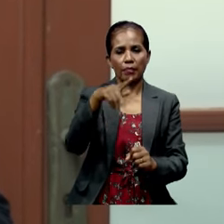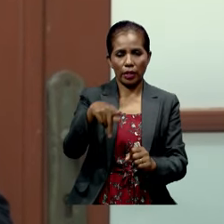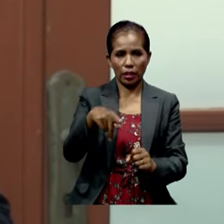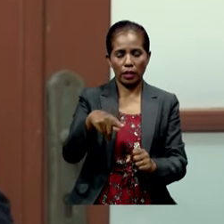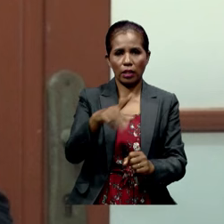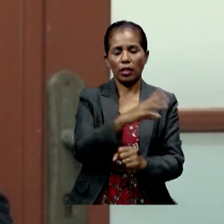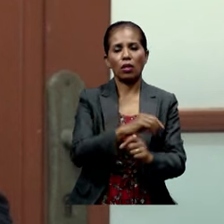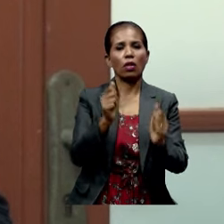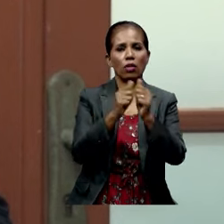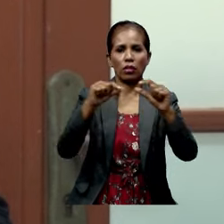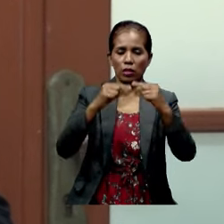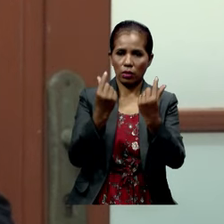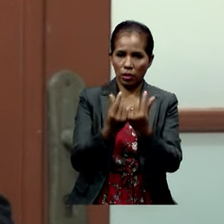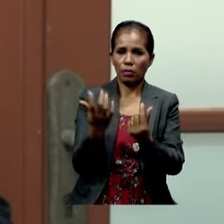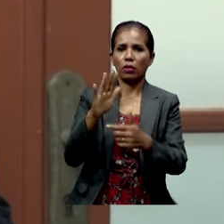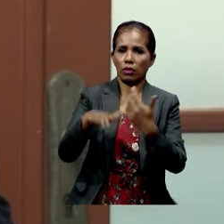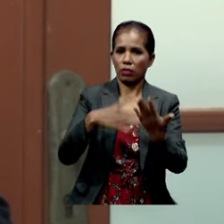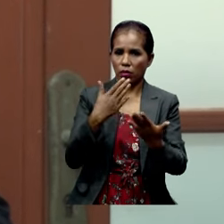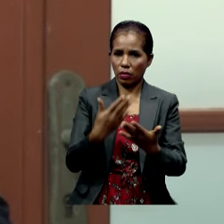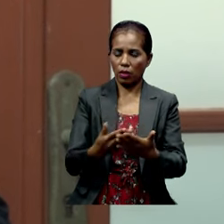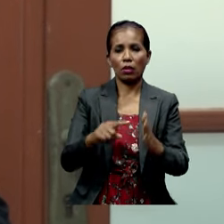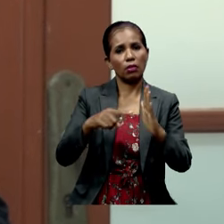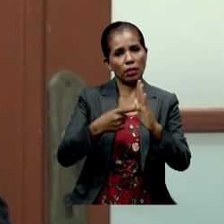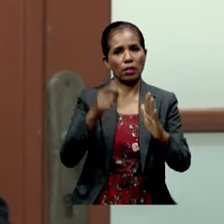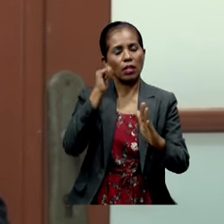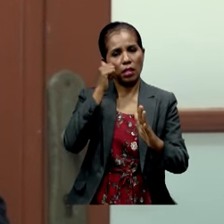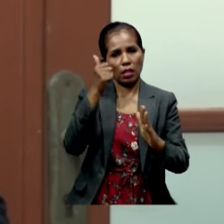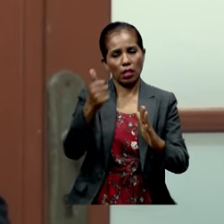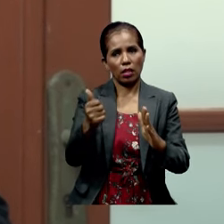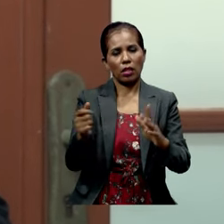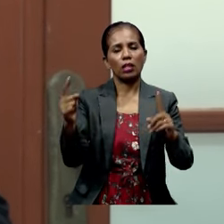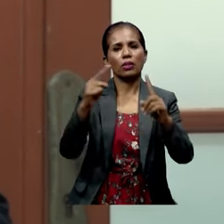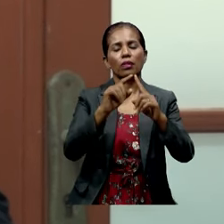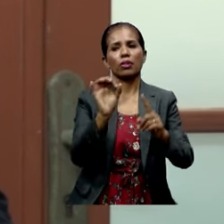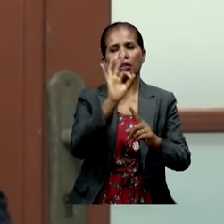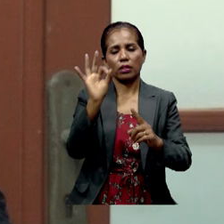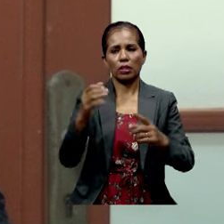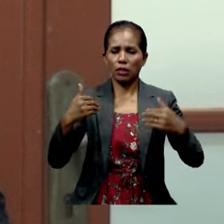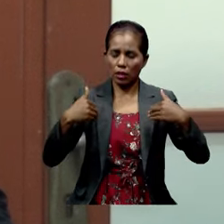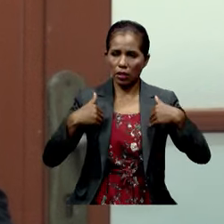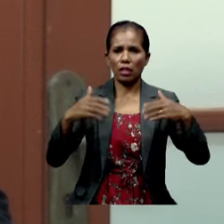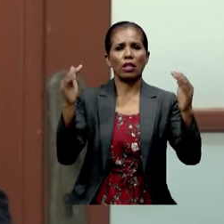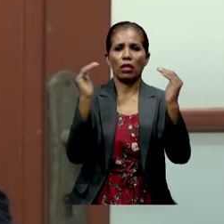oni ekipa sira ia komesa aban to se estanene si encontro